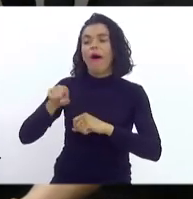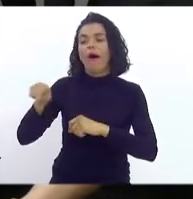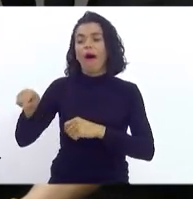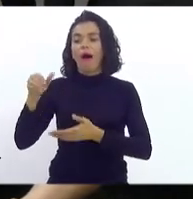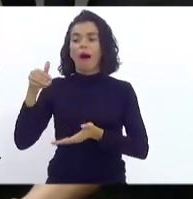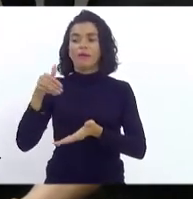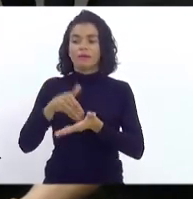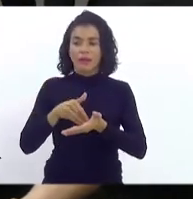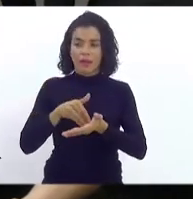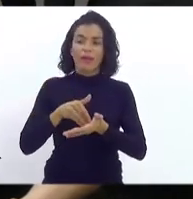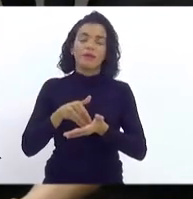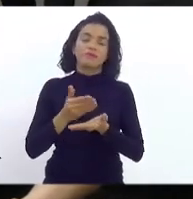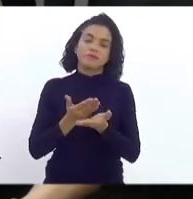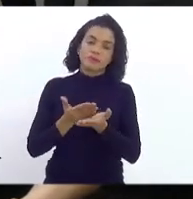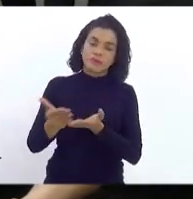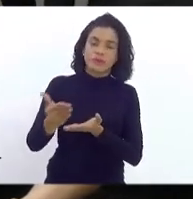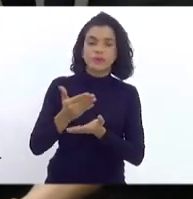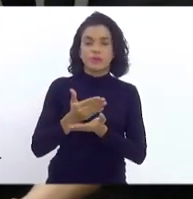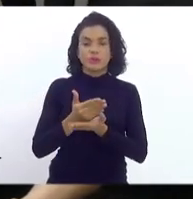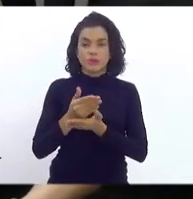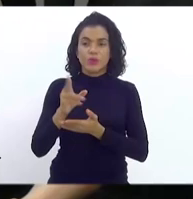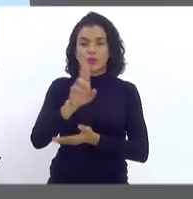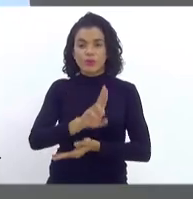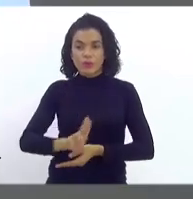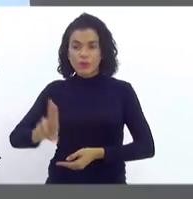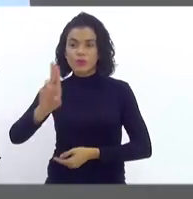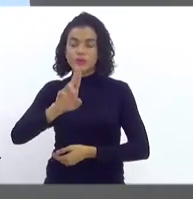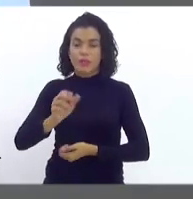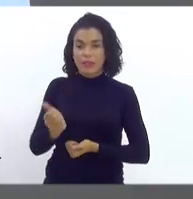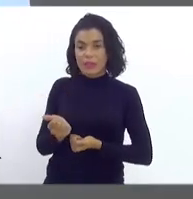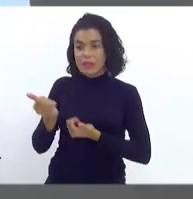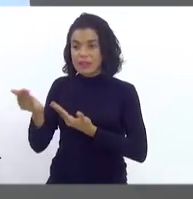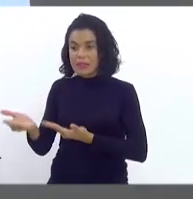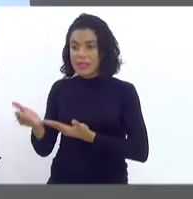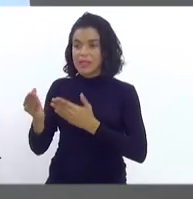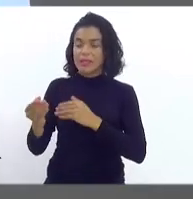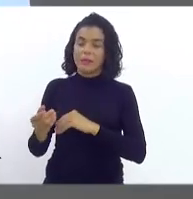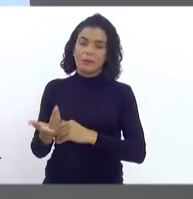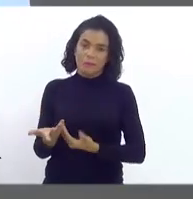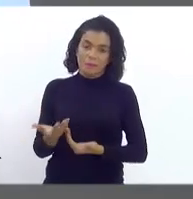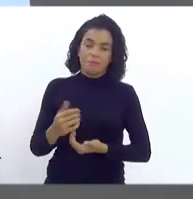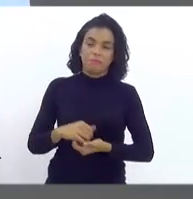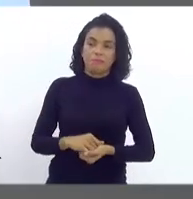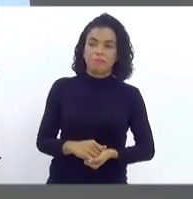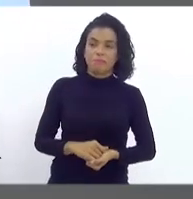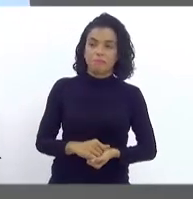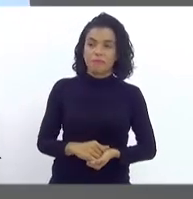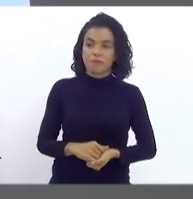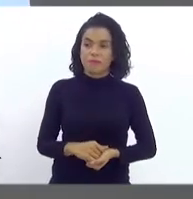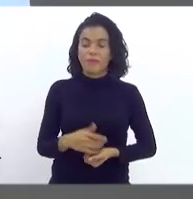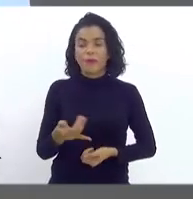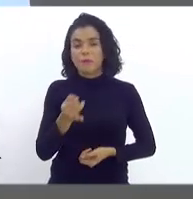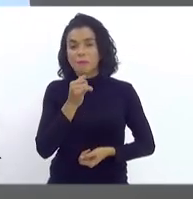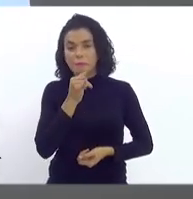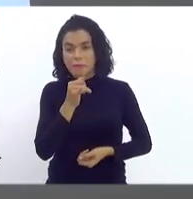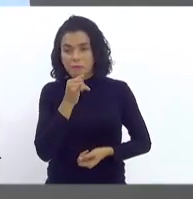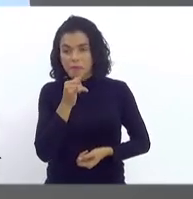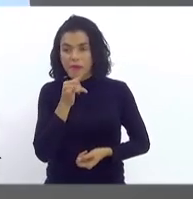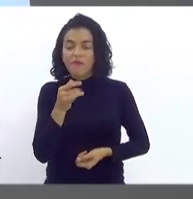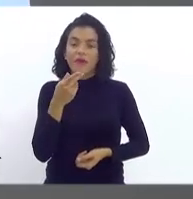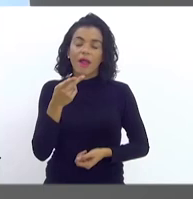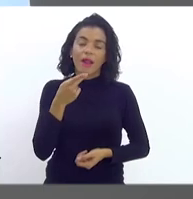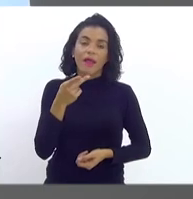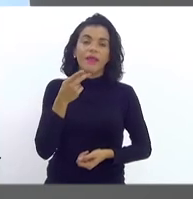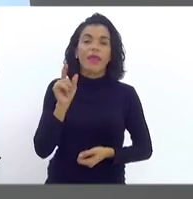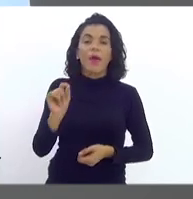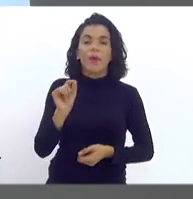o ponto de início de consumo, de entrega para as distribuidoras de gás. Ou seja, que a gente chama de